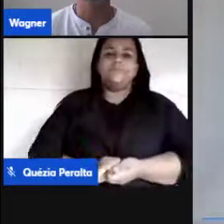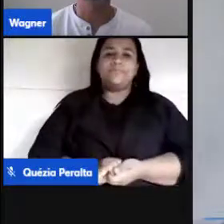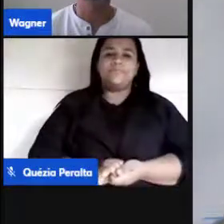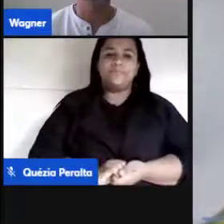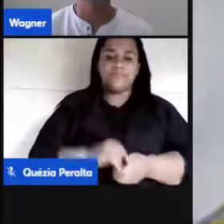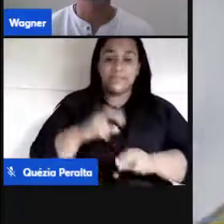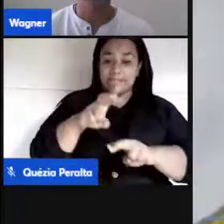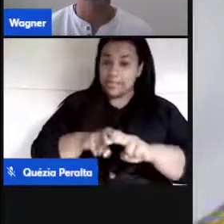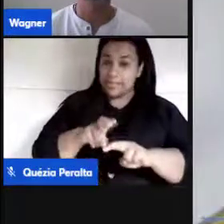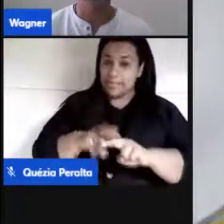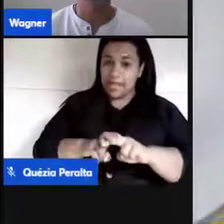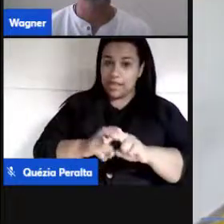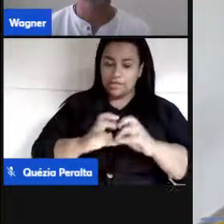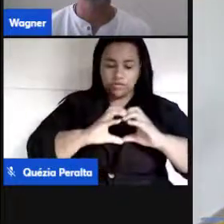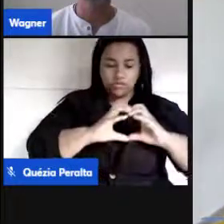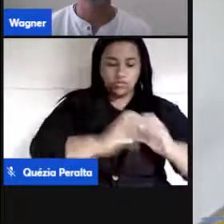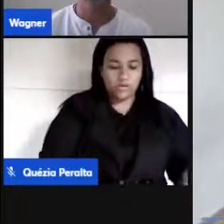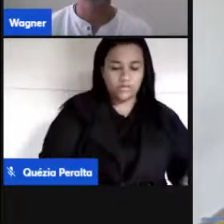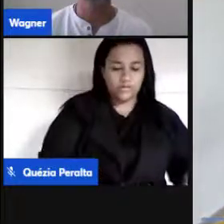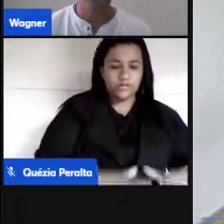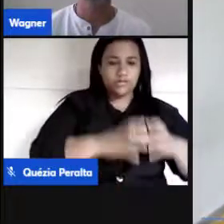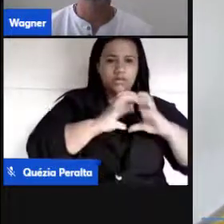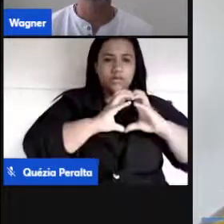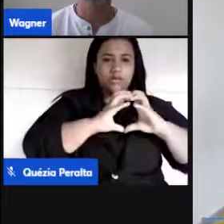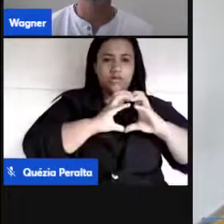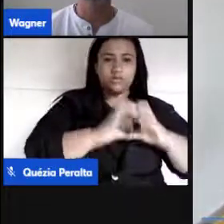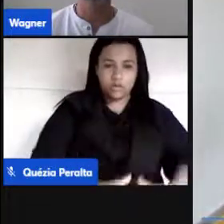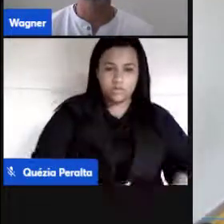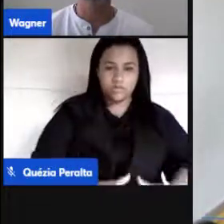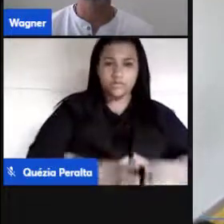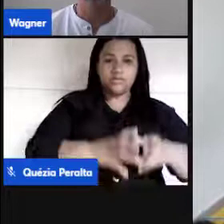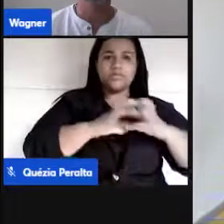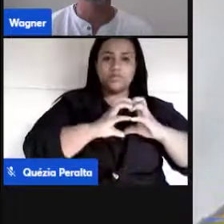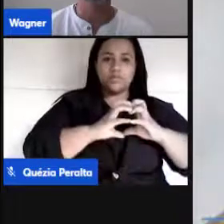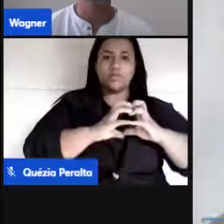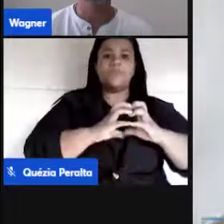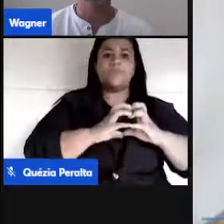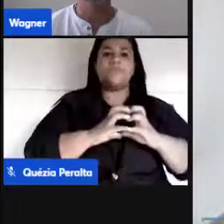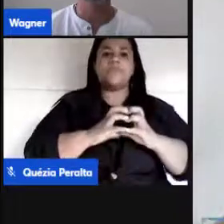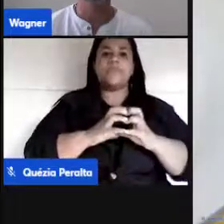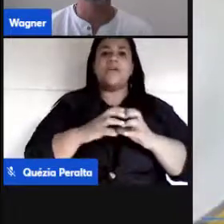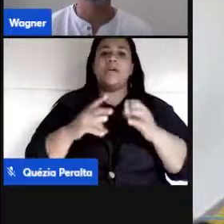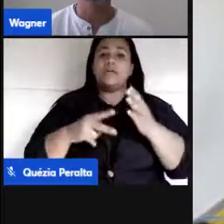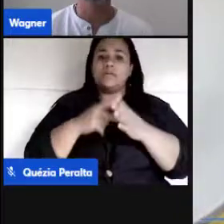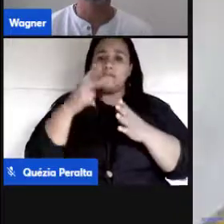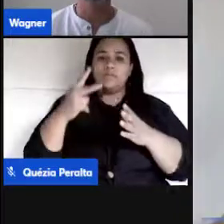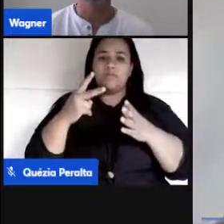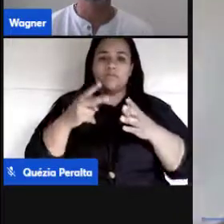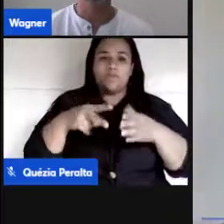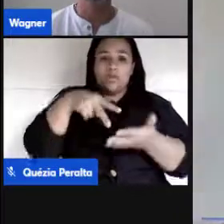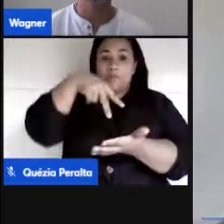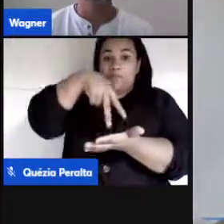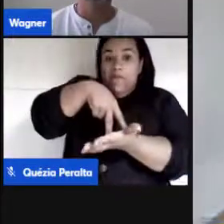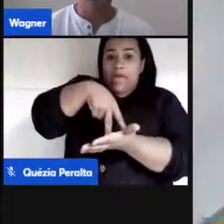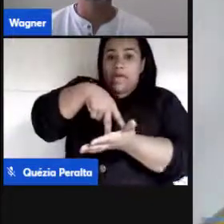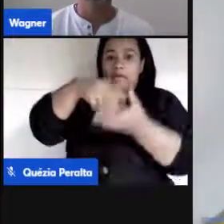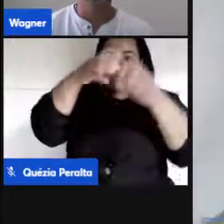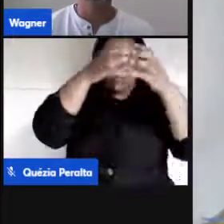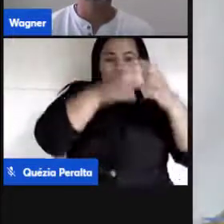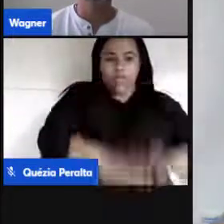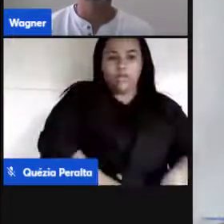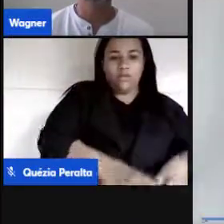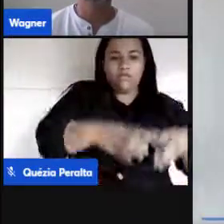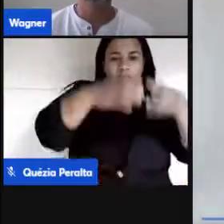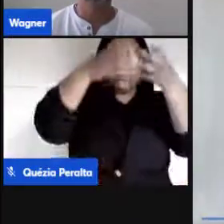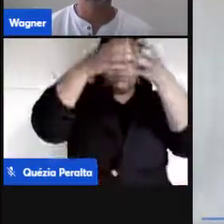Sentada, solta e segura, solta e segura. Segunda fase em pé, empurrando. E